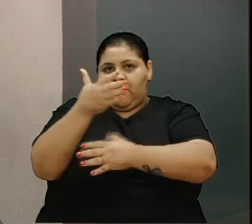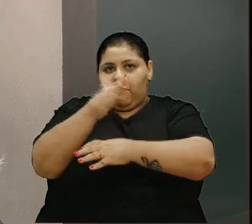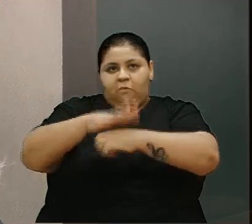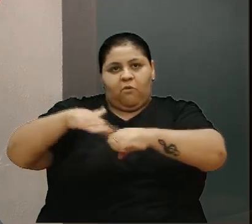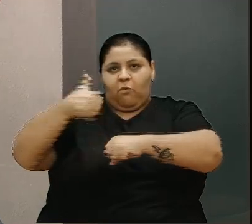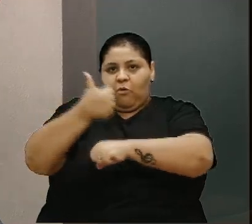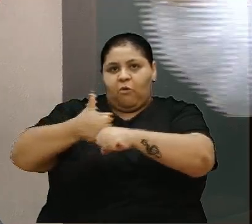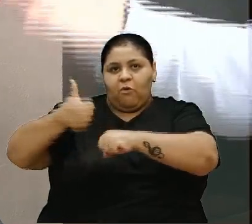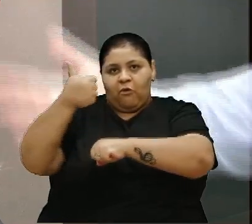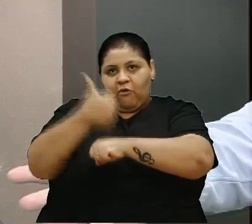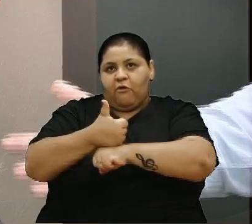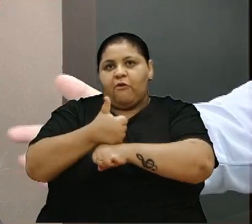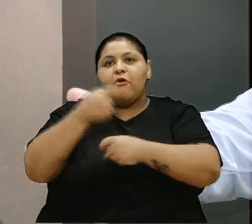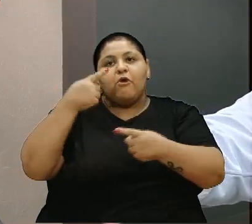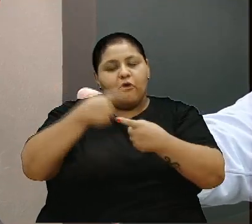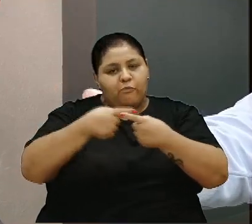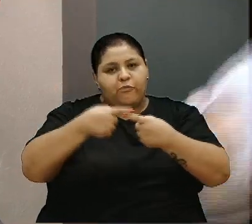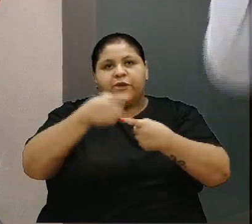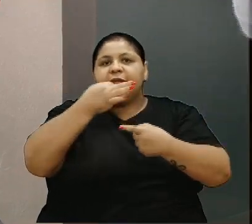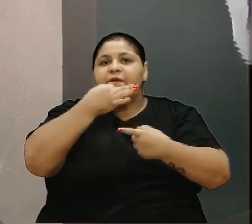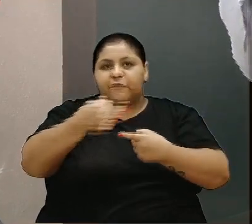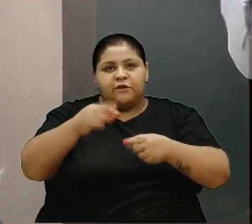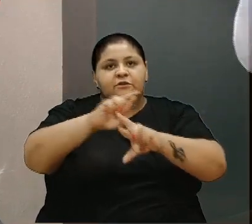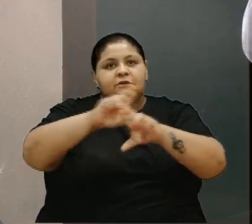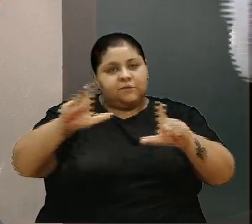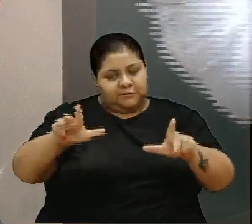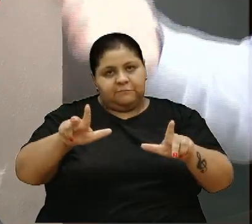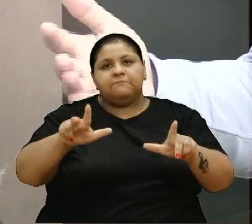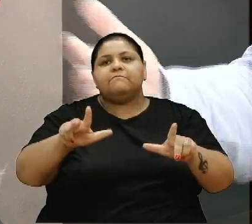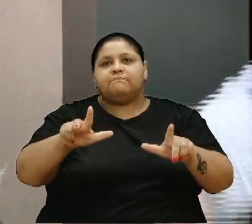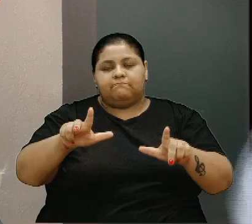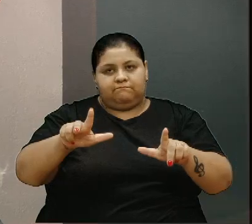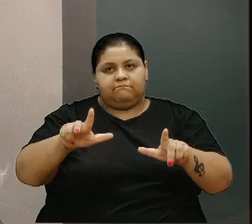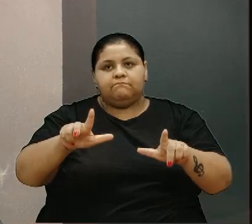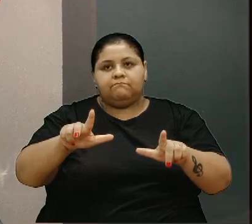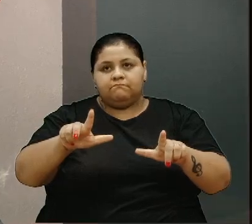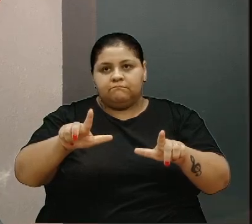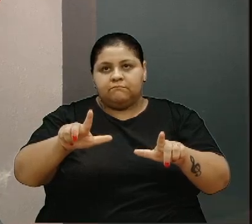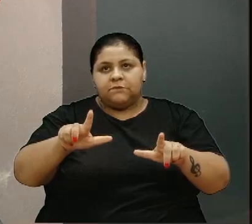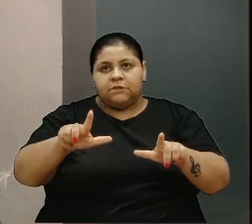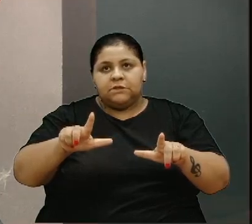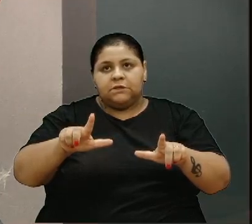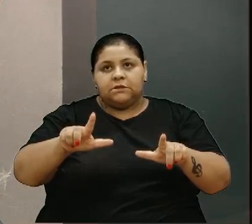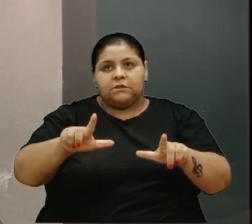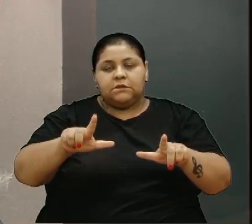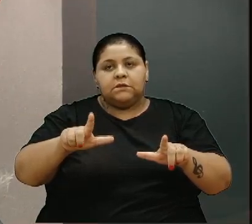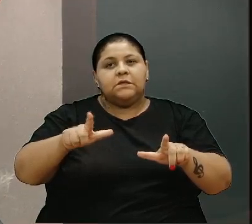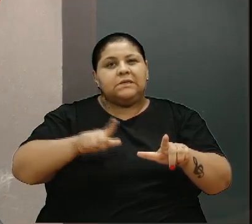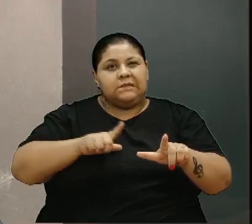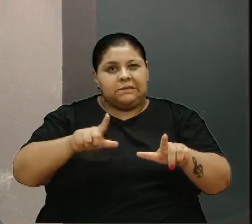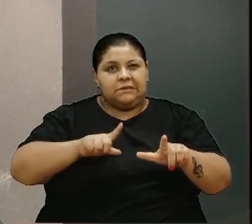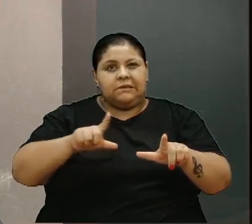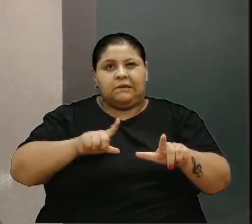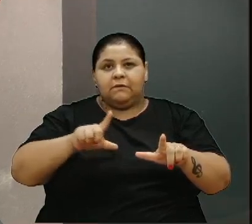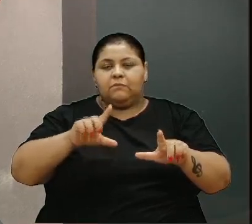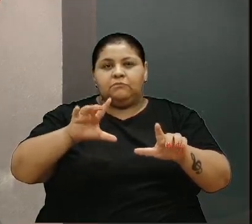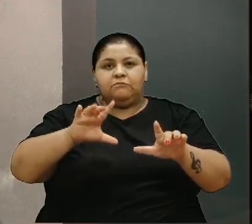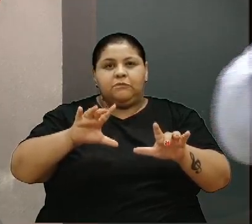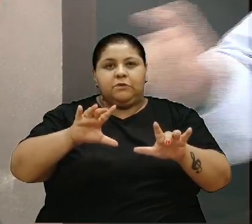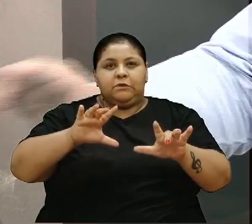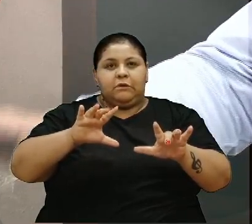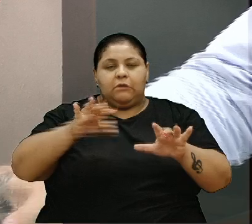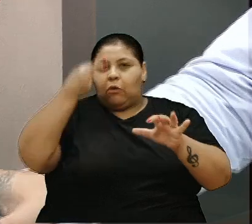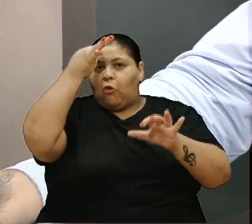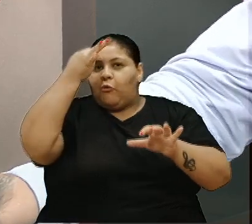no sentido das divergências todas que nós temos, né? Apesar de toda a distância na compreensão de mundo que nós